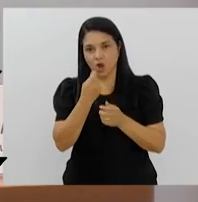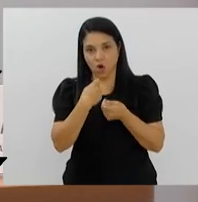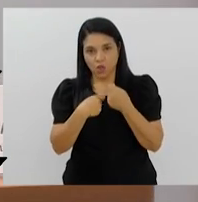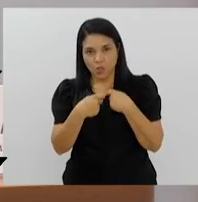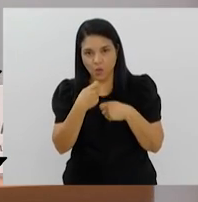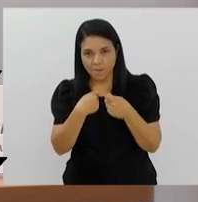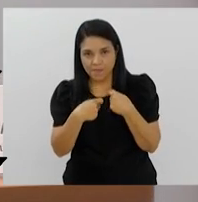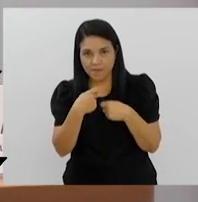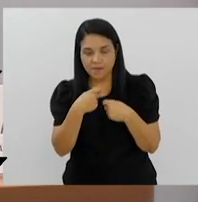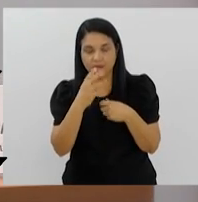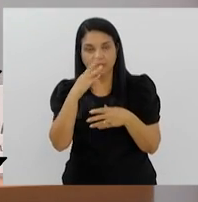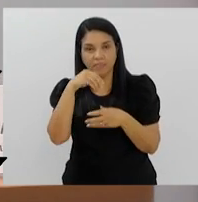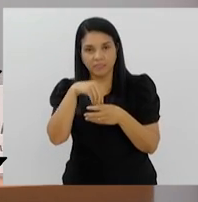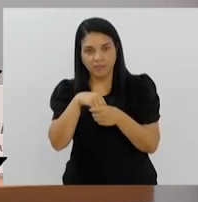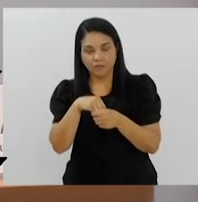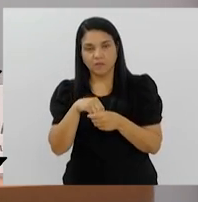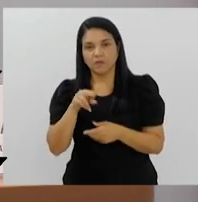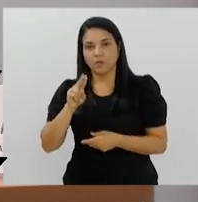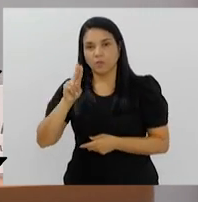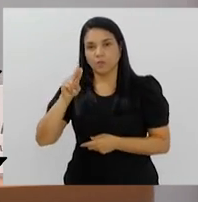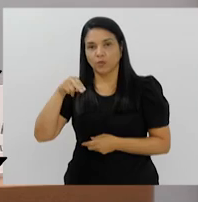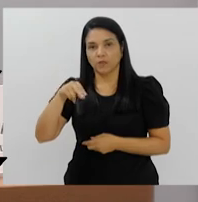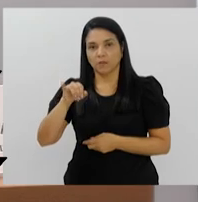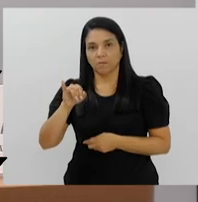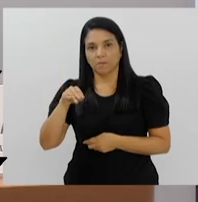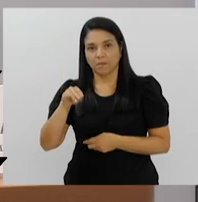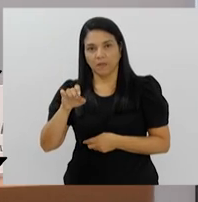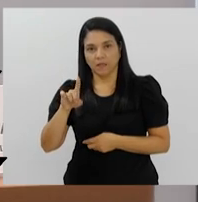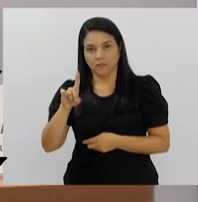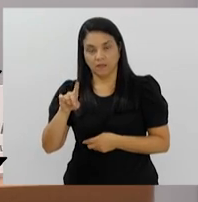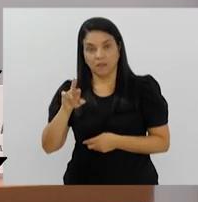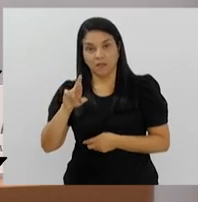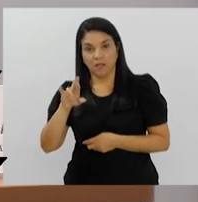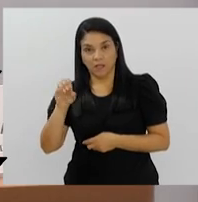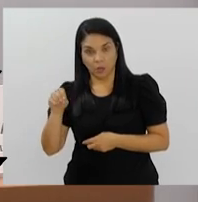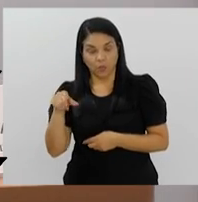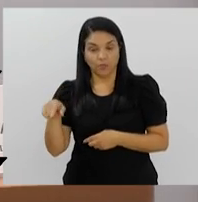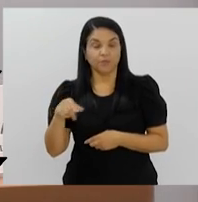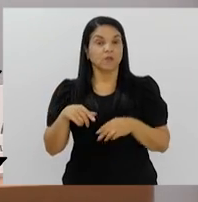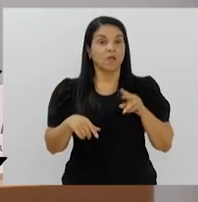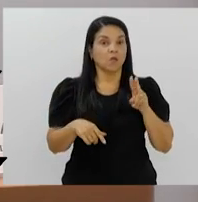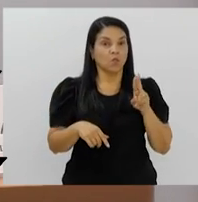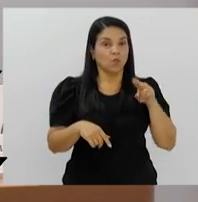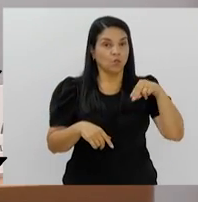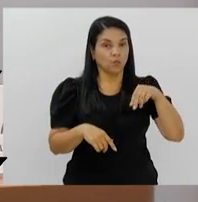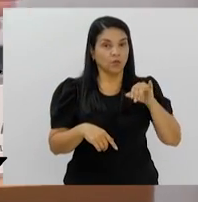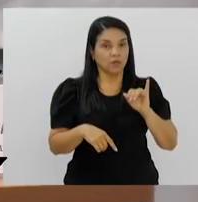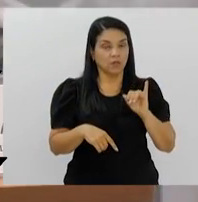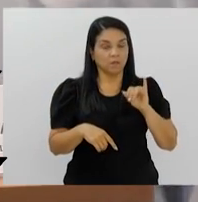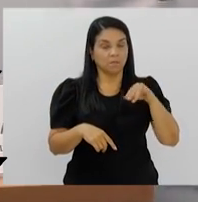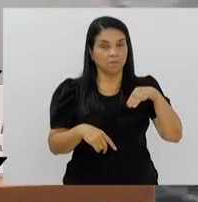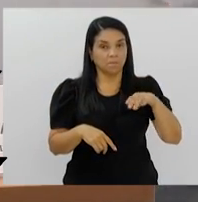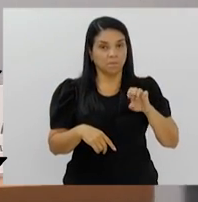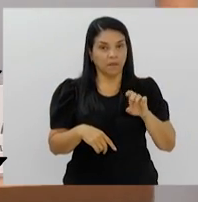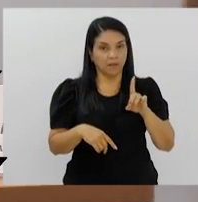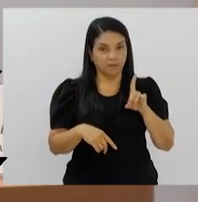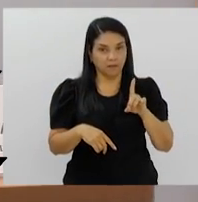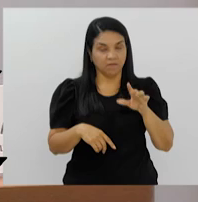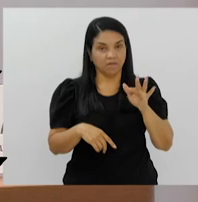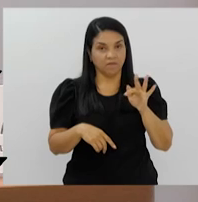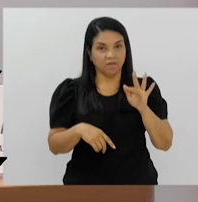Unimed Rio tá a Unimed ferge sempre foi há 30 anos